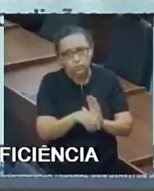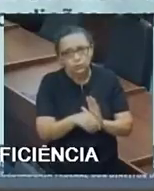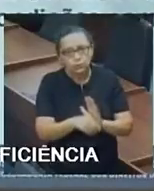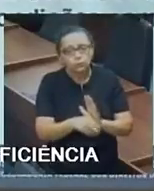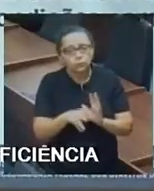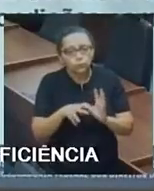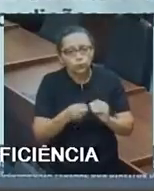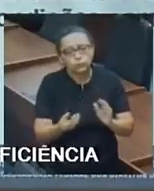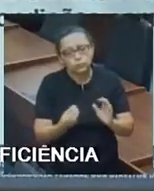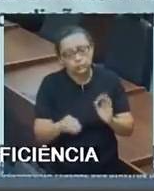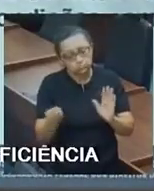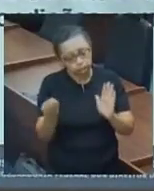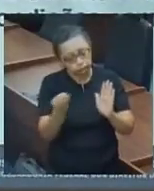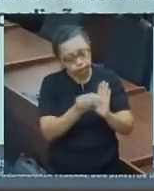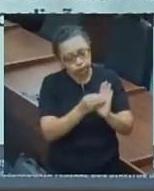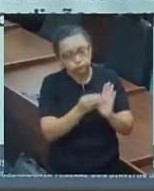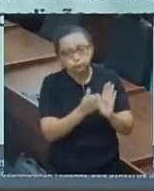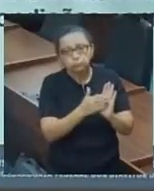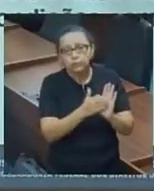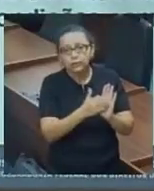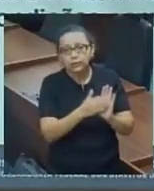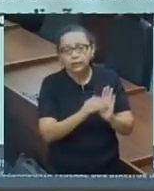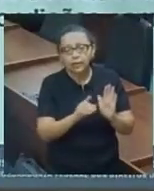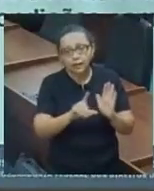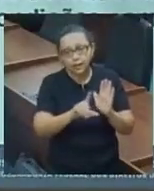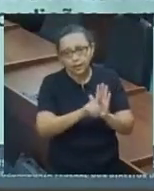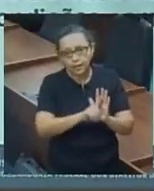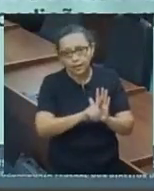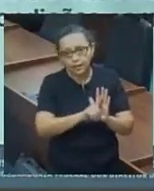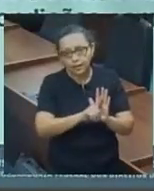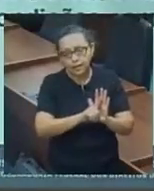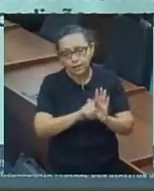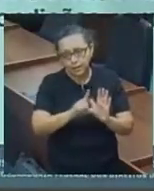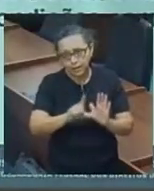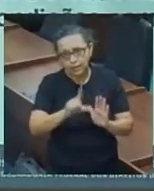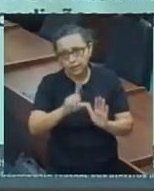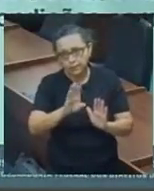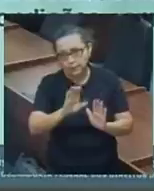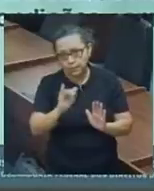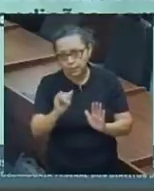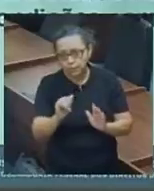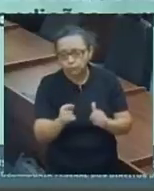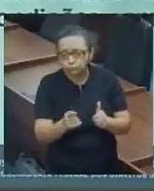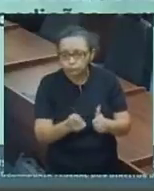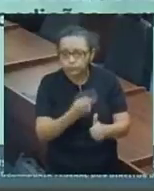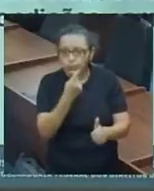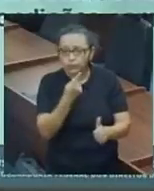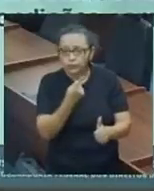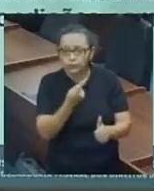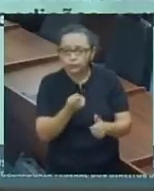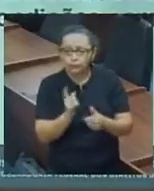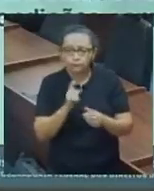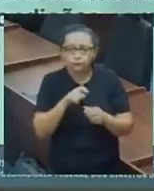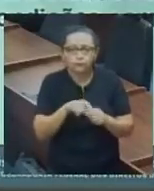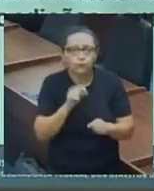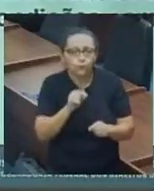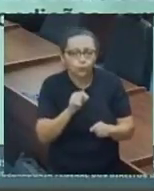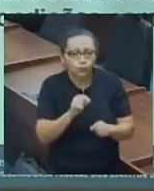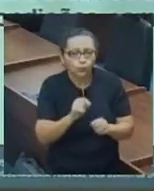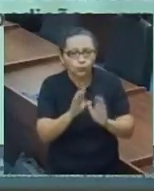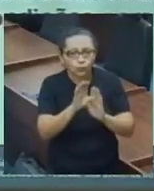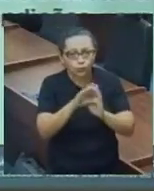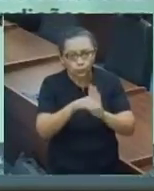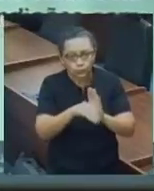previstos na lei brasileira de inclusão então o primeiro ponto é retomar a o conceito